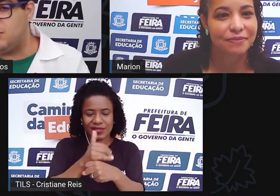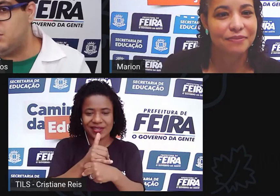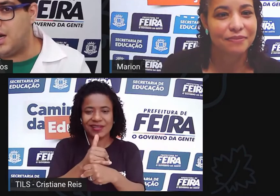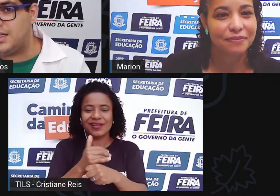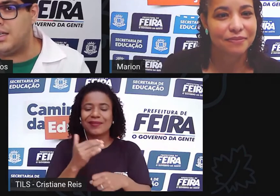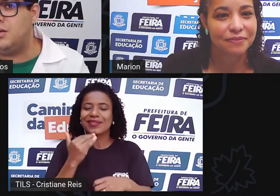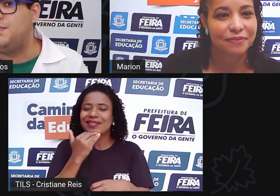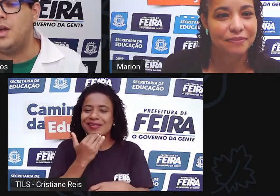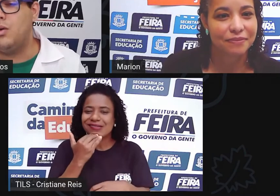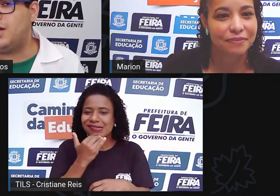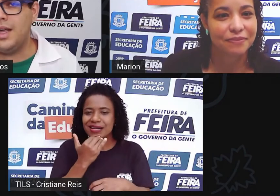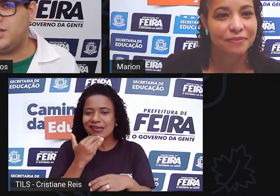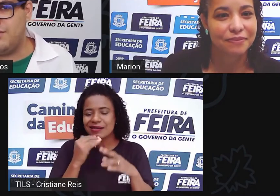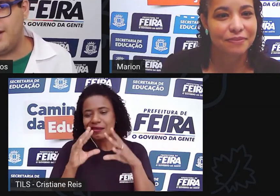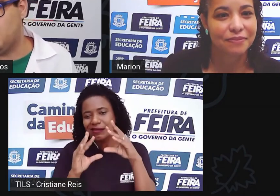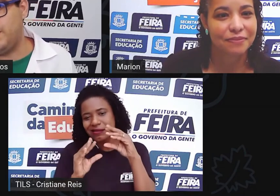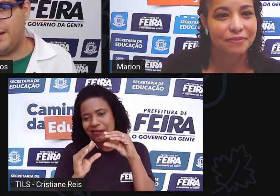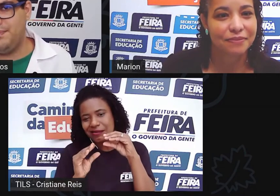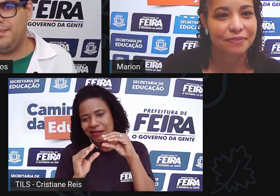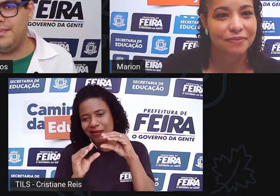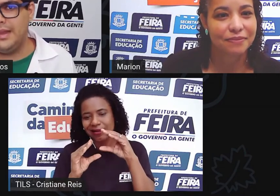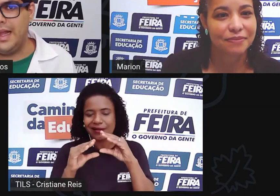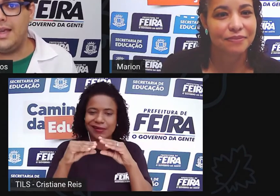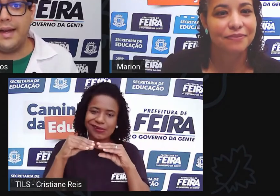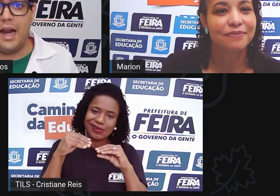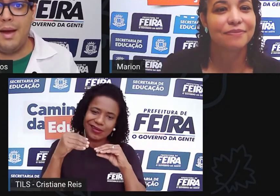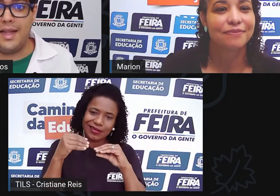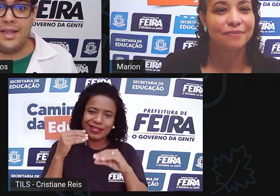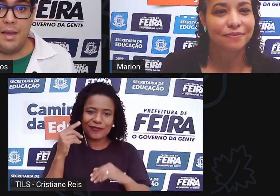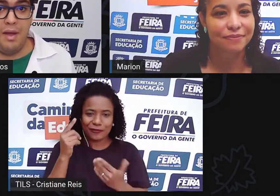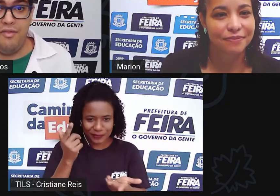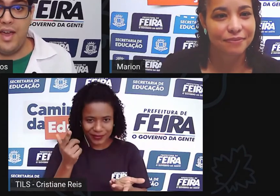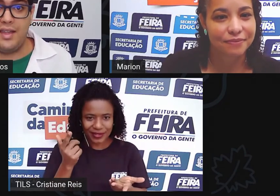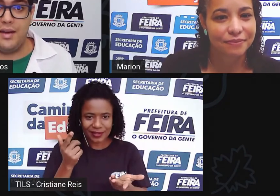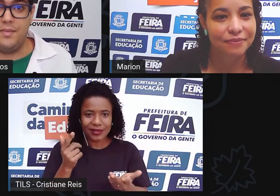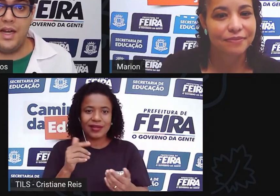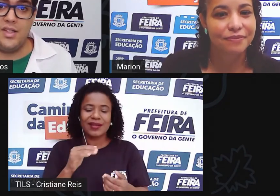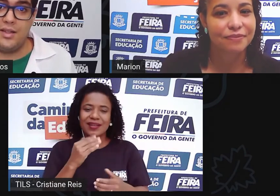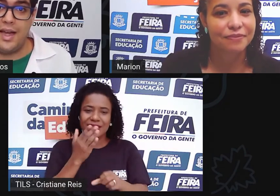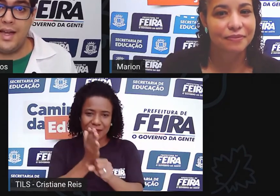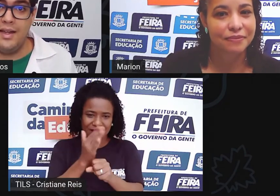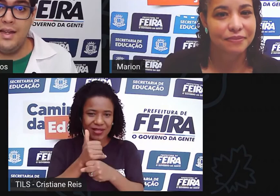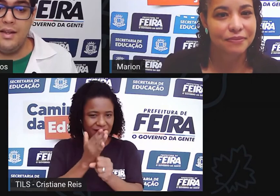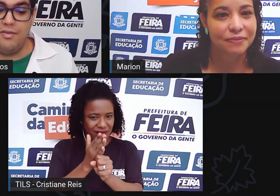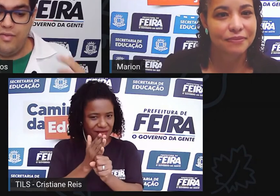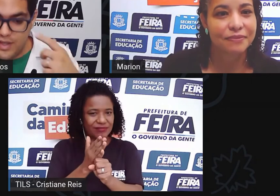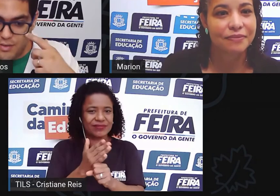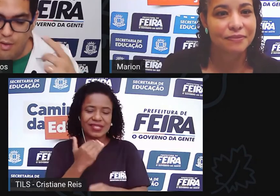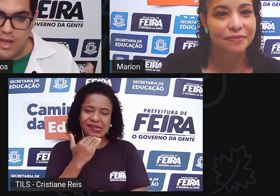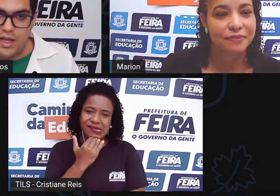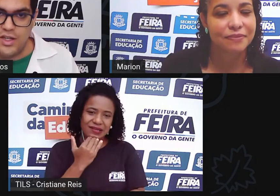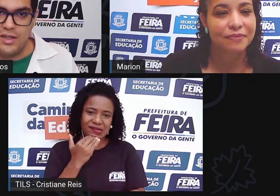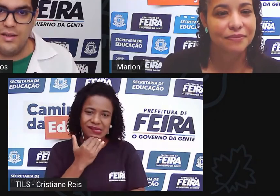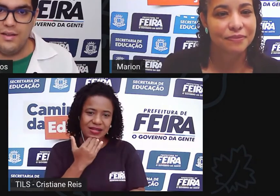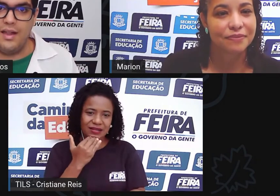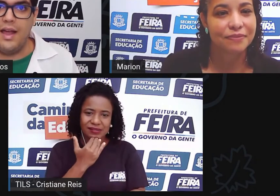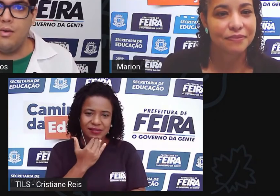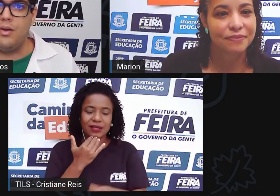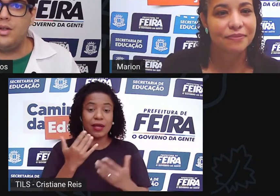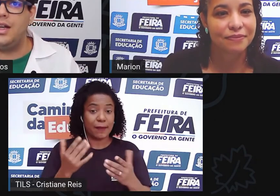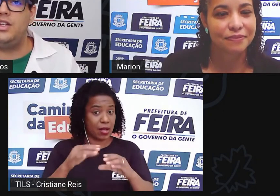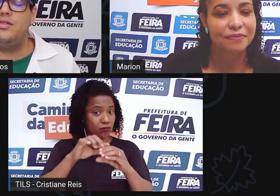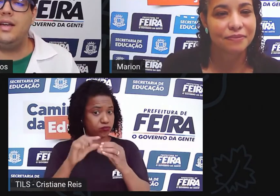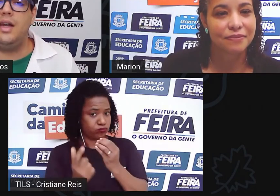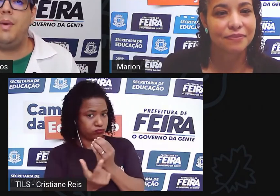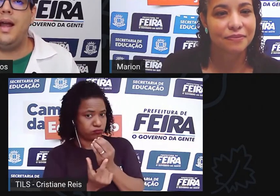está com um buraquinho, o cliente não vai comprar, né? E aquela batata está perfeita, ela só está visualmente, né?